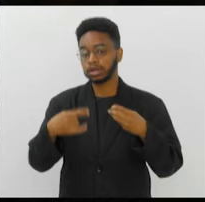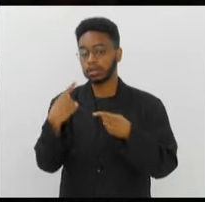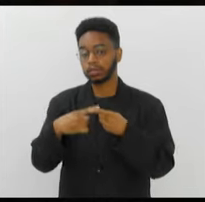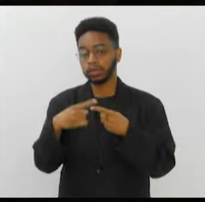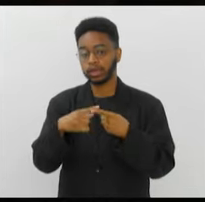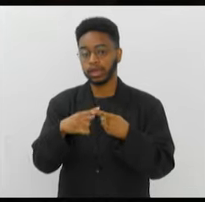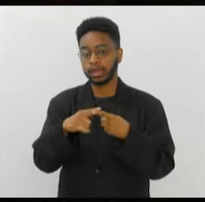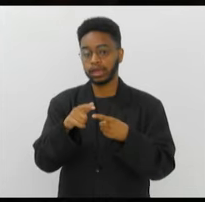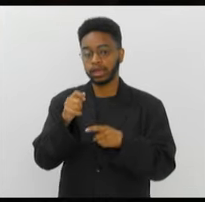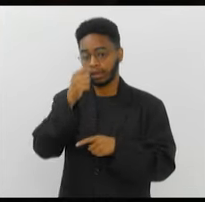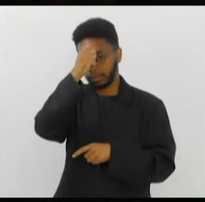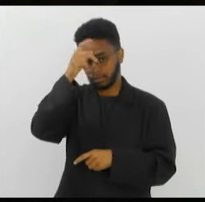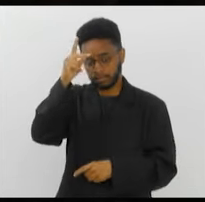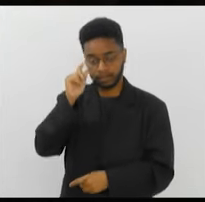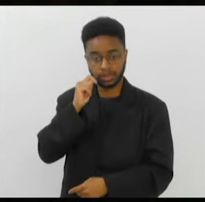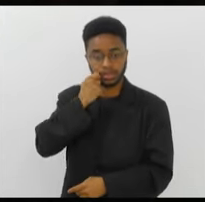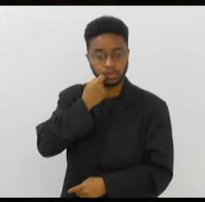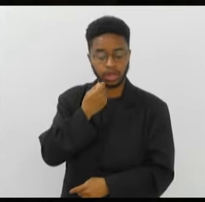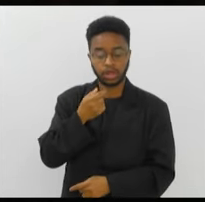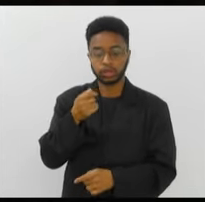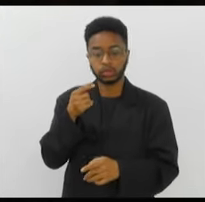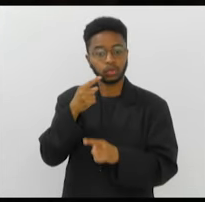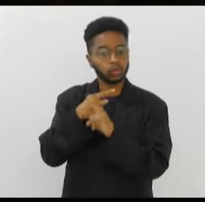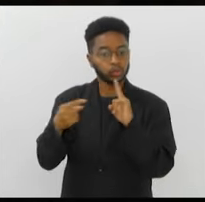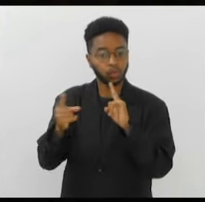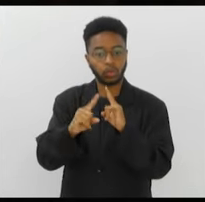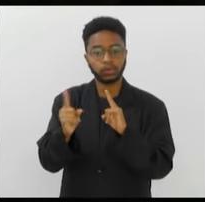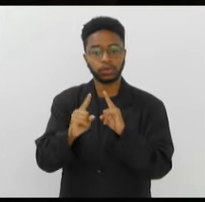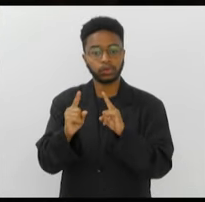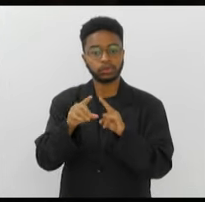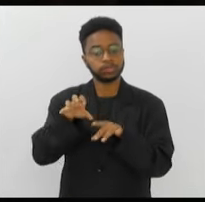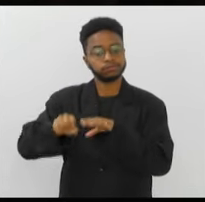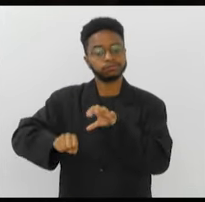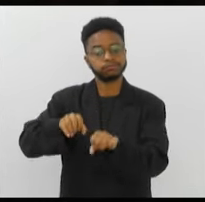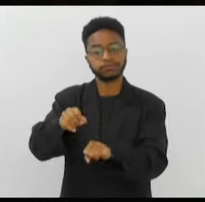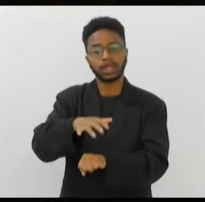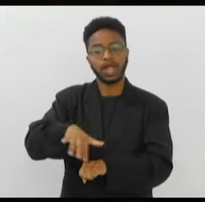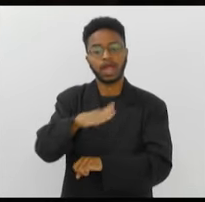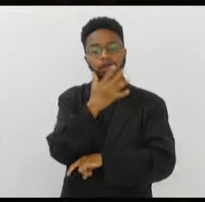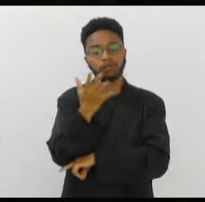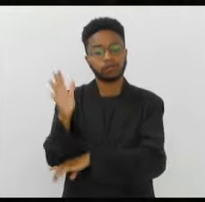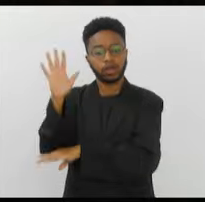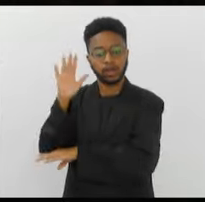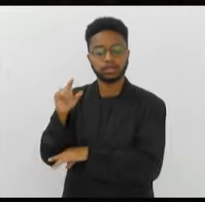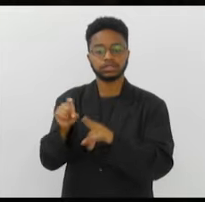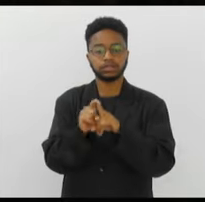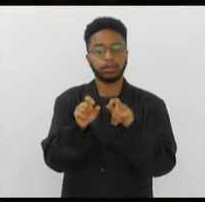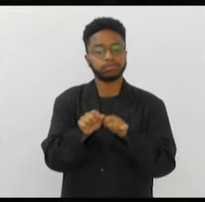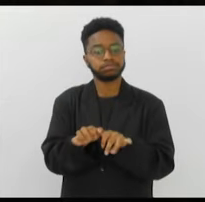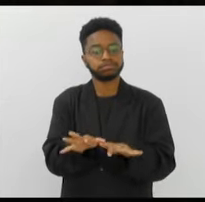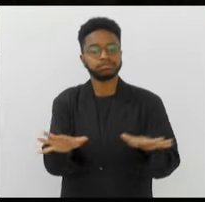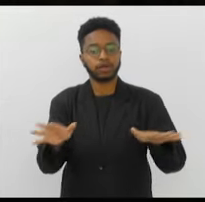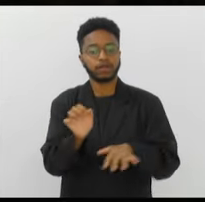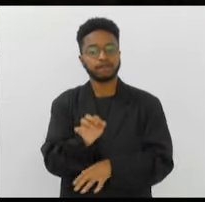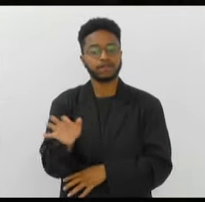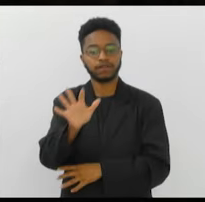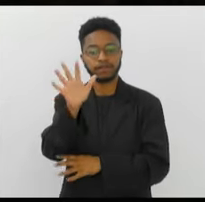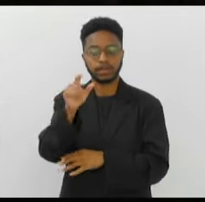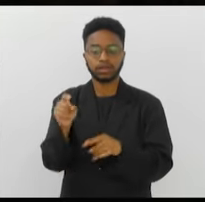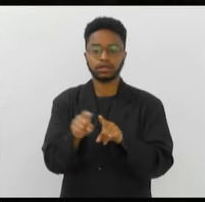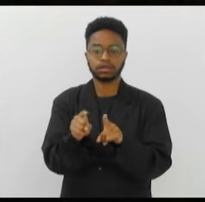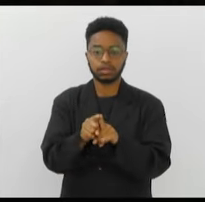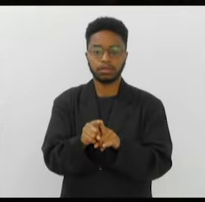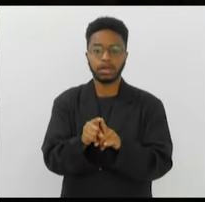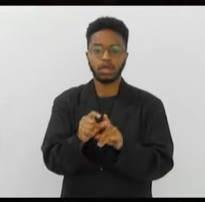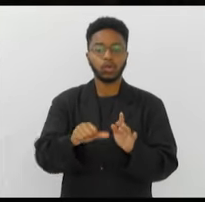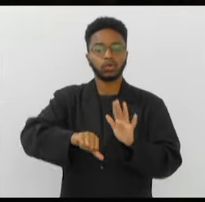não coíbe as invasões, o ordenamento irregular do solo, as invasões em áreas de floresta, a expansão territorial das favelas e, consequentemente, do